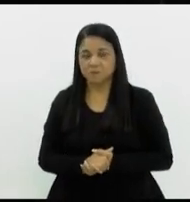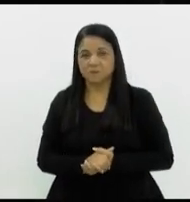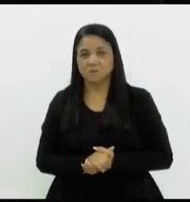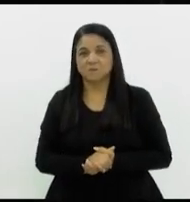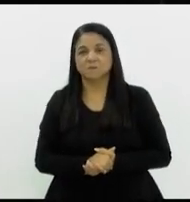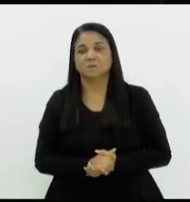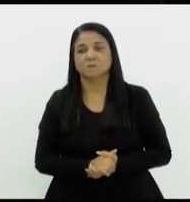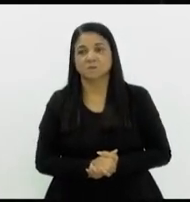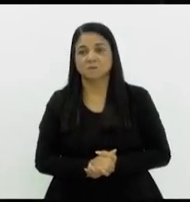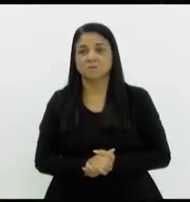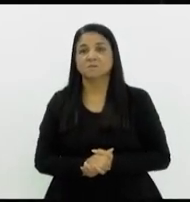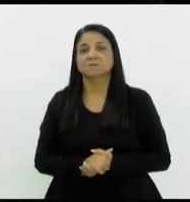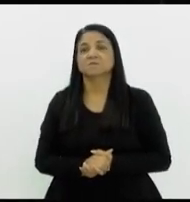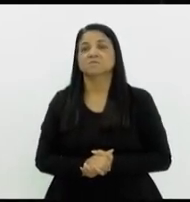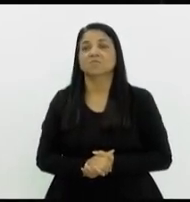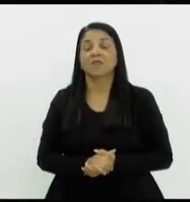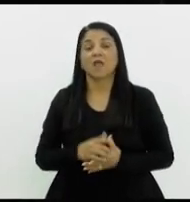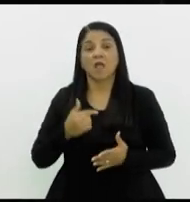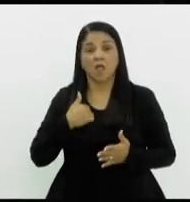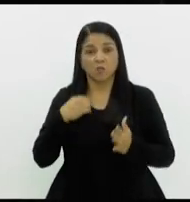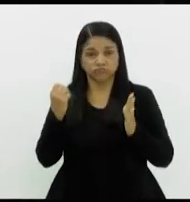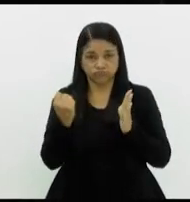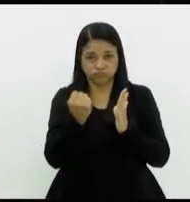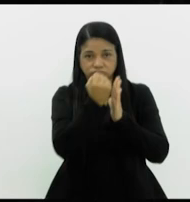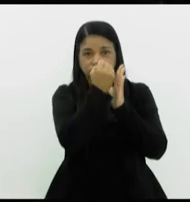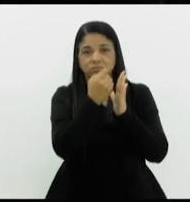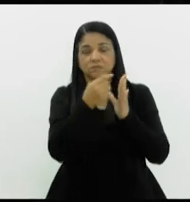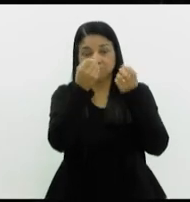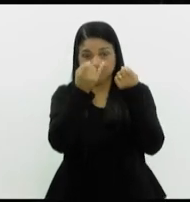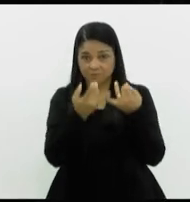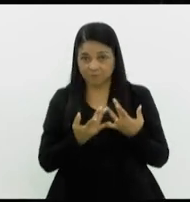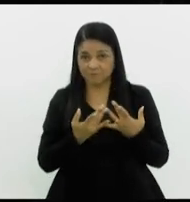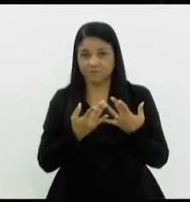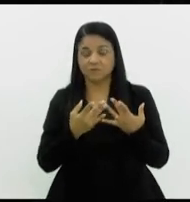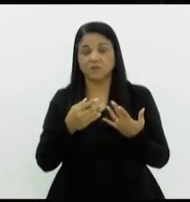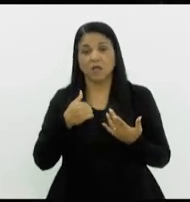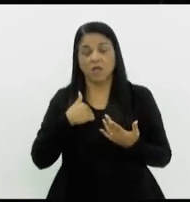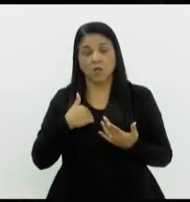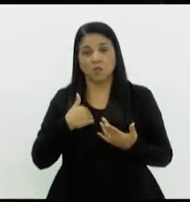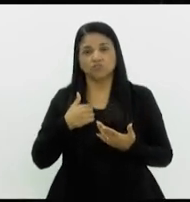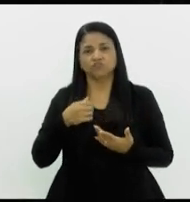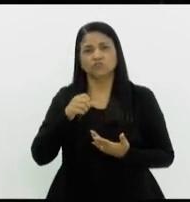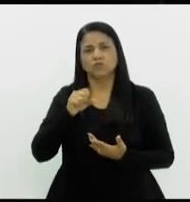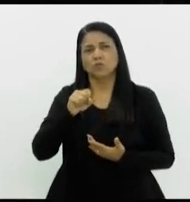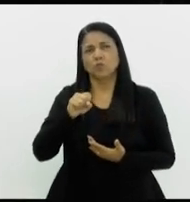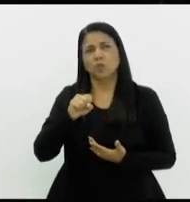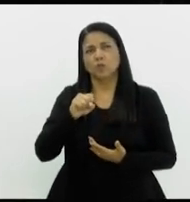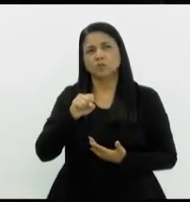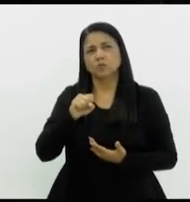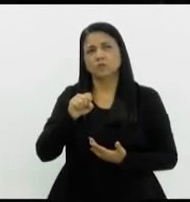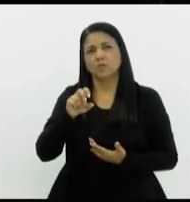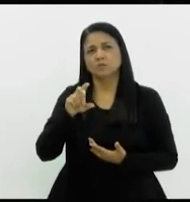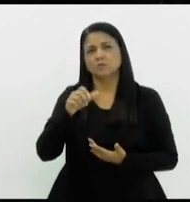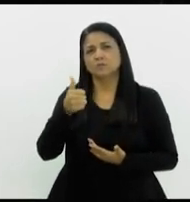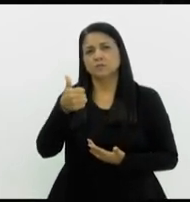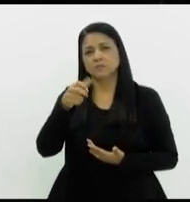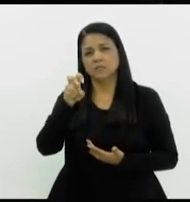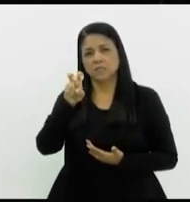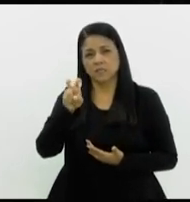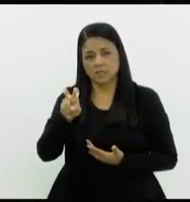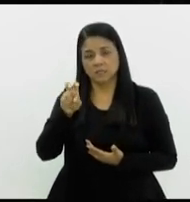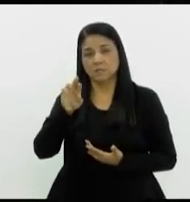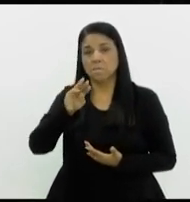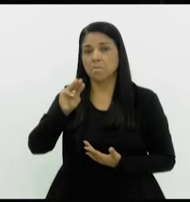fazendo aqui. E eu destaco, particularmente, que destinei em torno de R$ 815 mil para a saúde